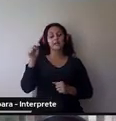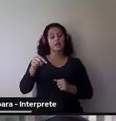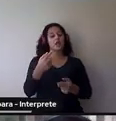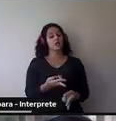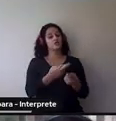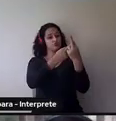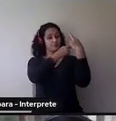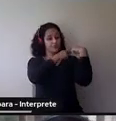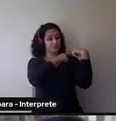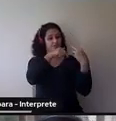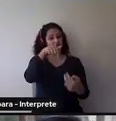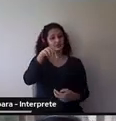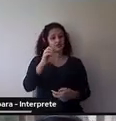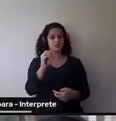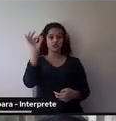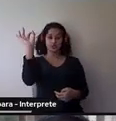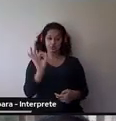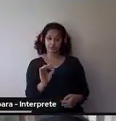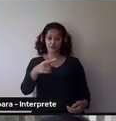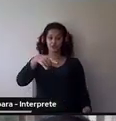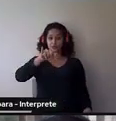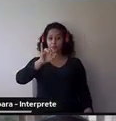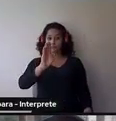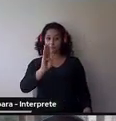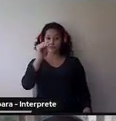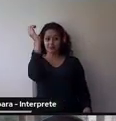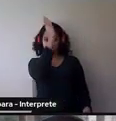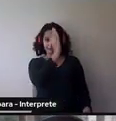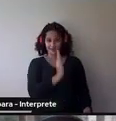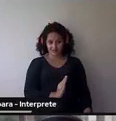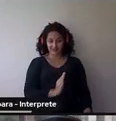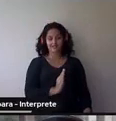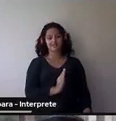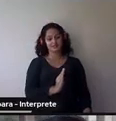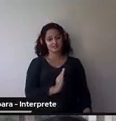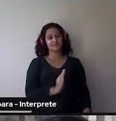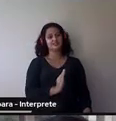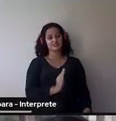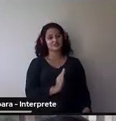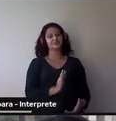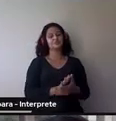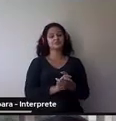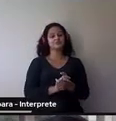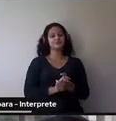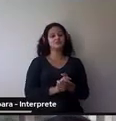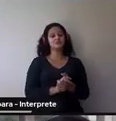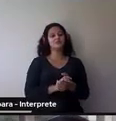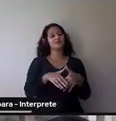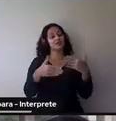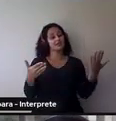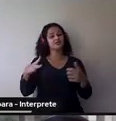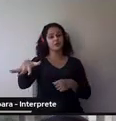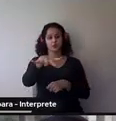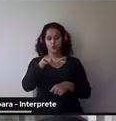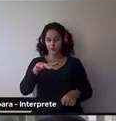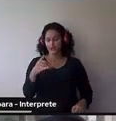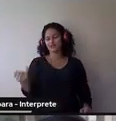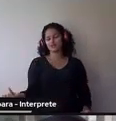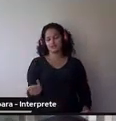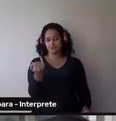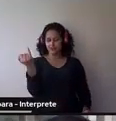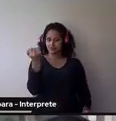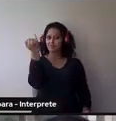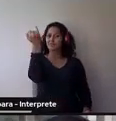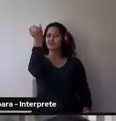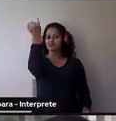quase 70% do PIB nacional, ou seja, mais de 50% do PIB. Então, assim, é uma área de grande importância, e